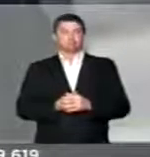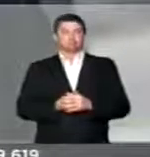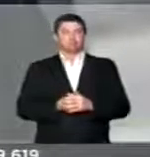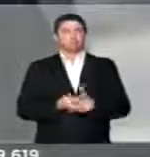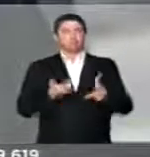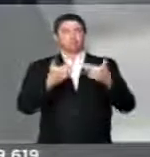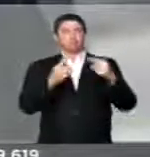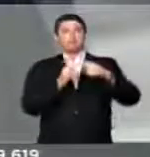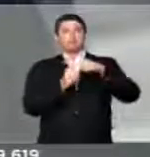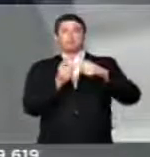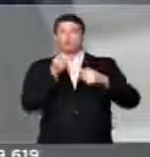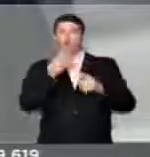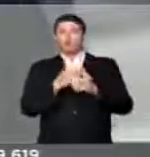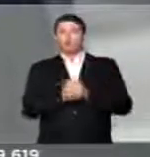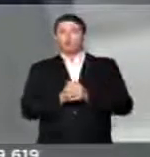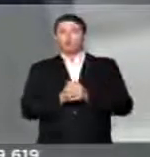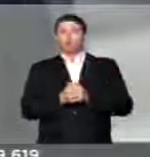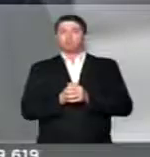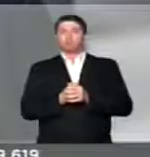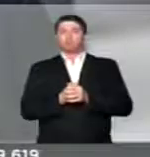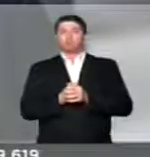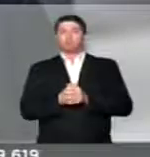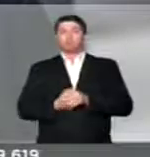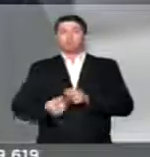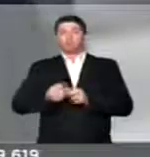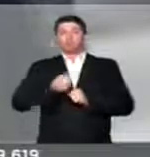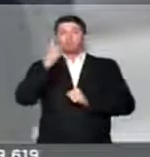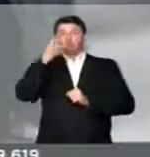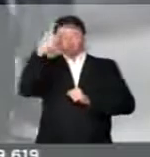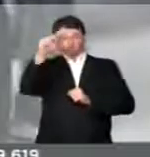extremamente positivos em vosso